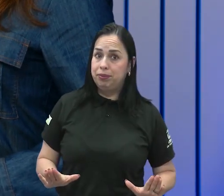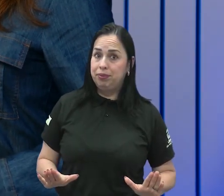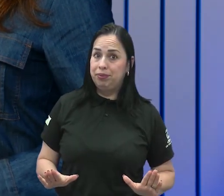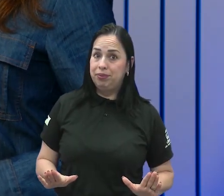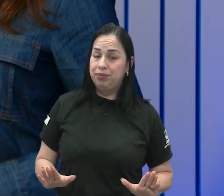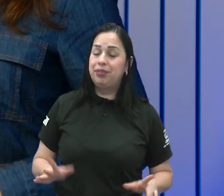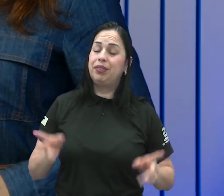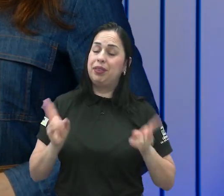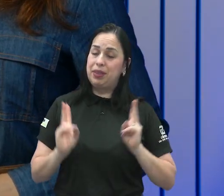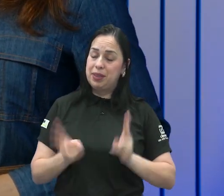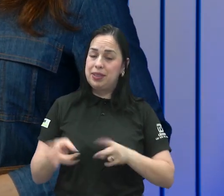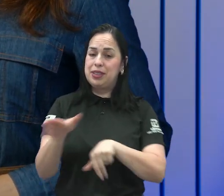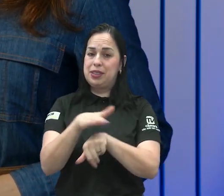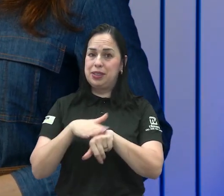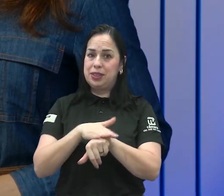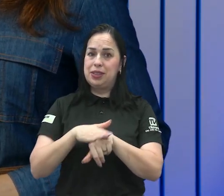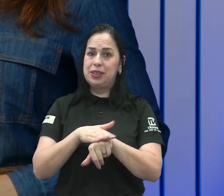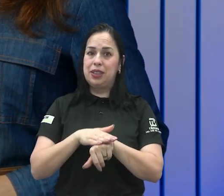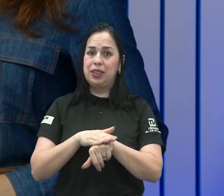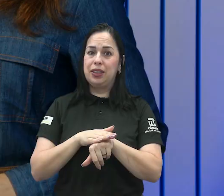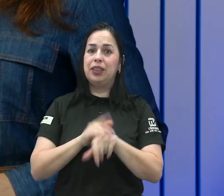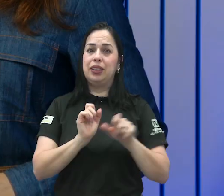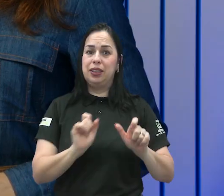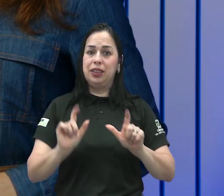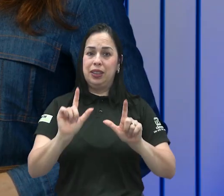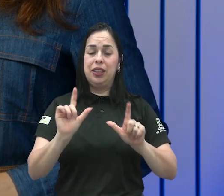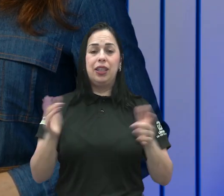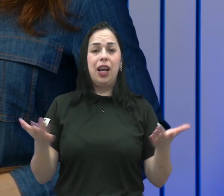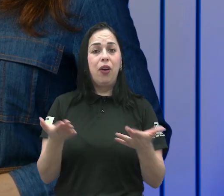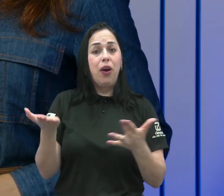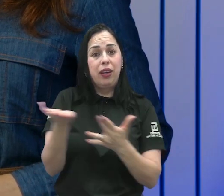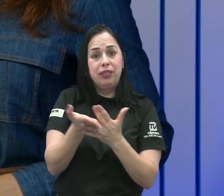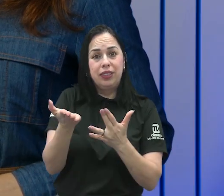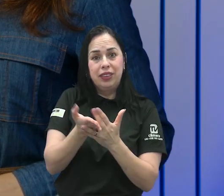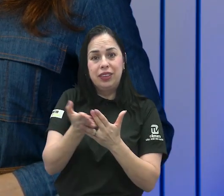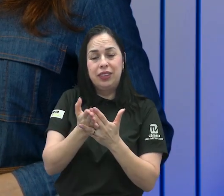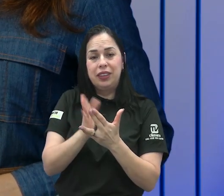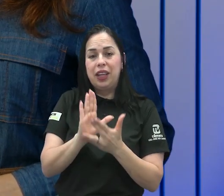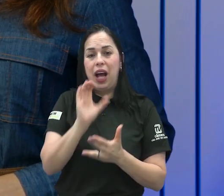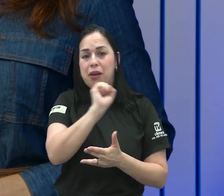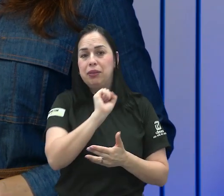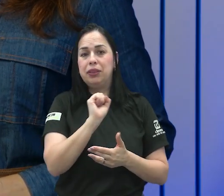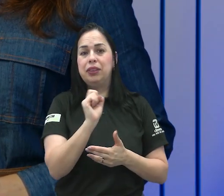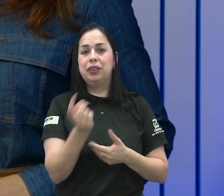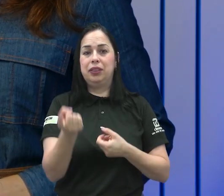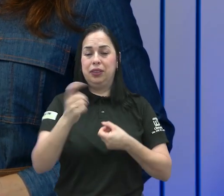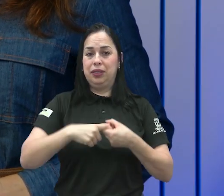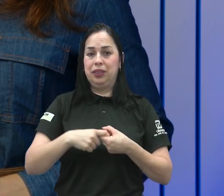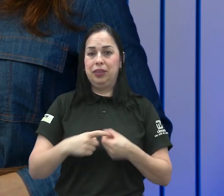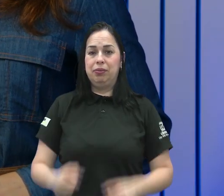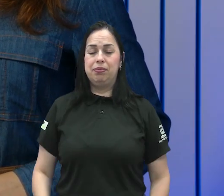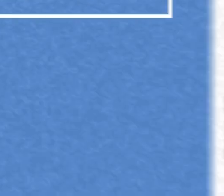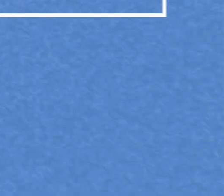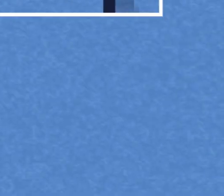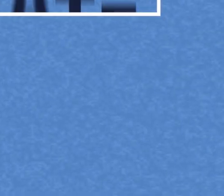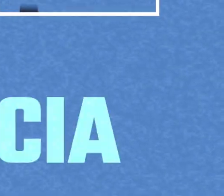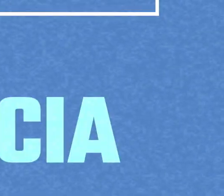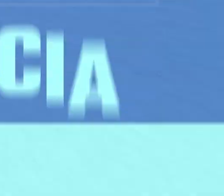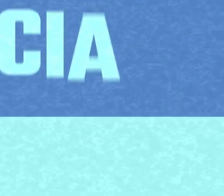Bem, vamos continuar este assunto no próximo bloco. E agora, a gente vai para um breve intervalo. Fica aí.